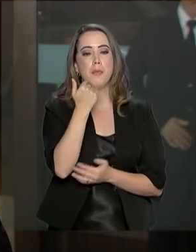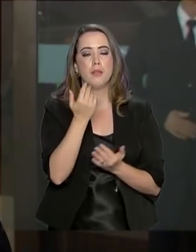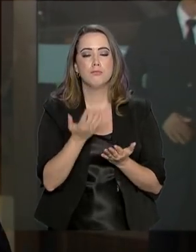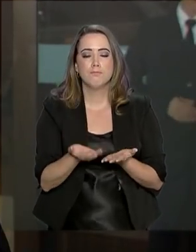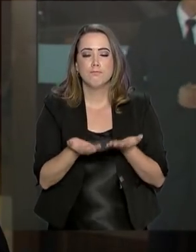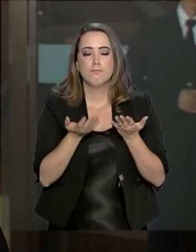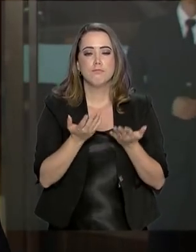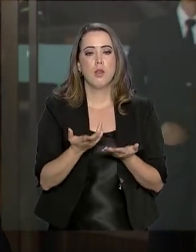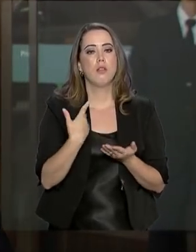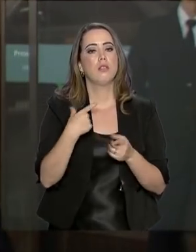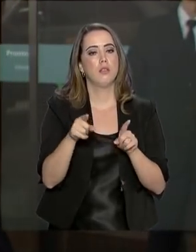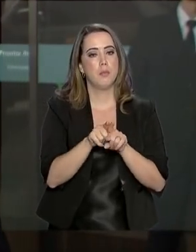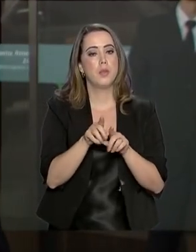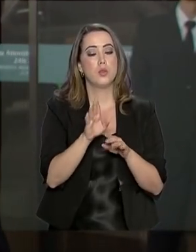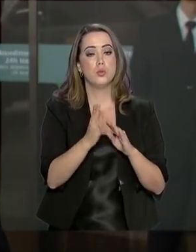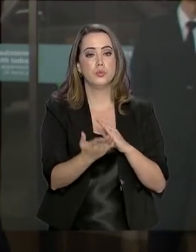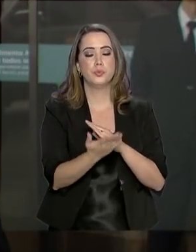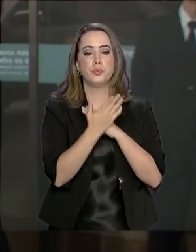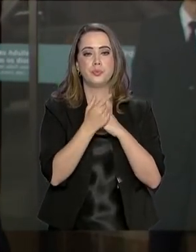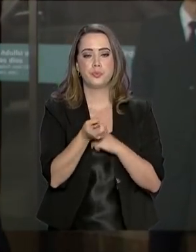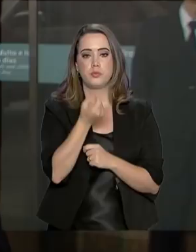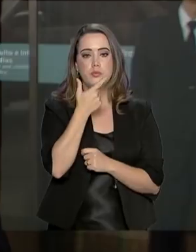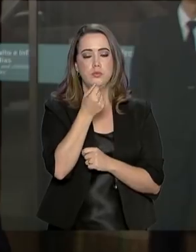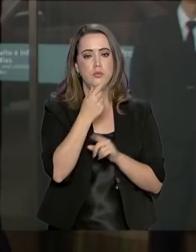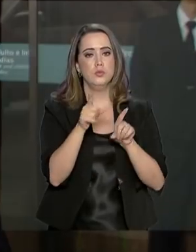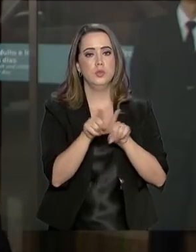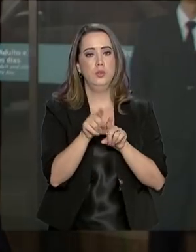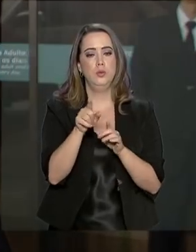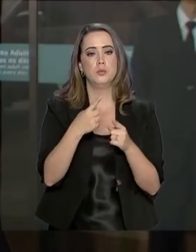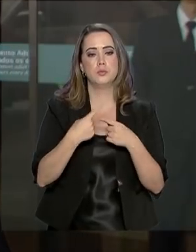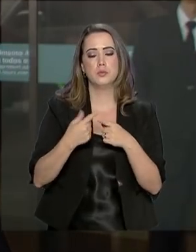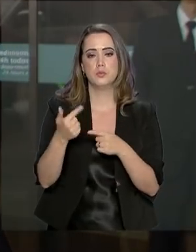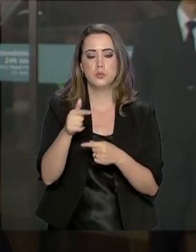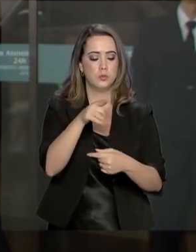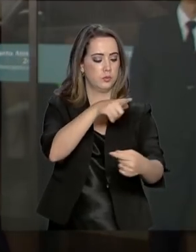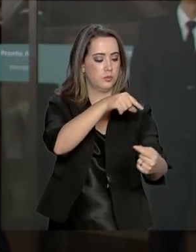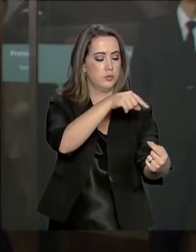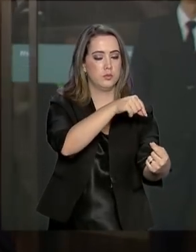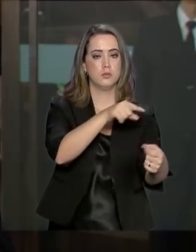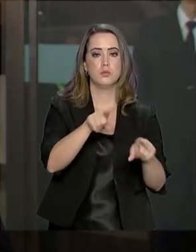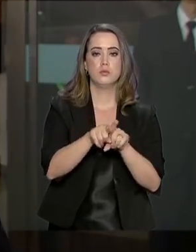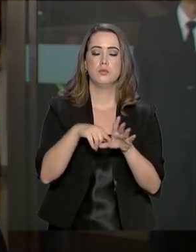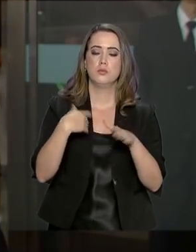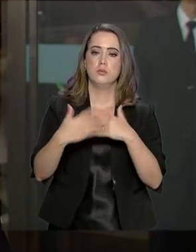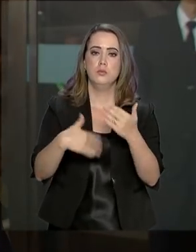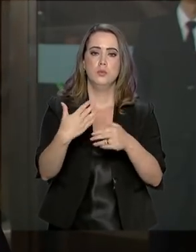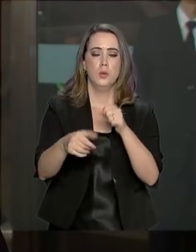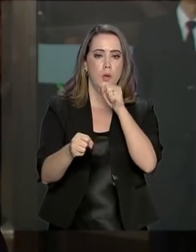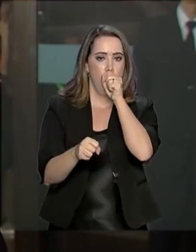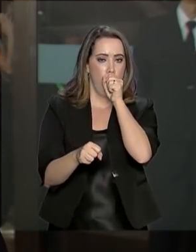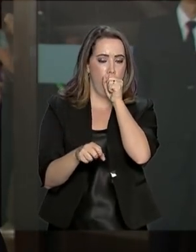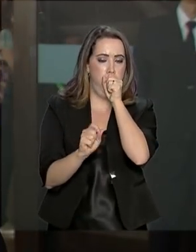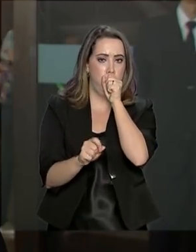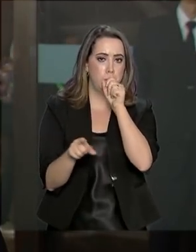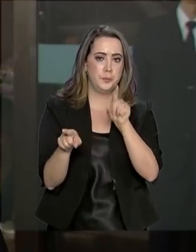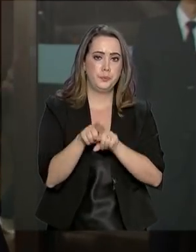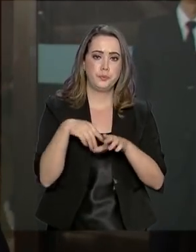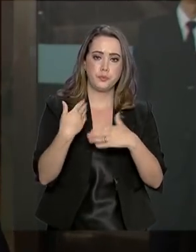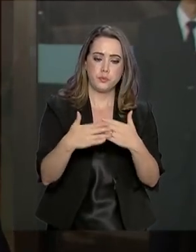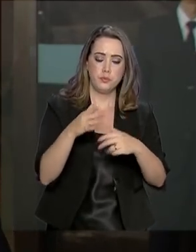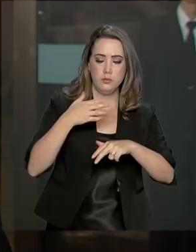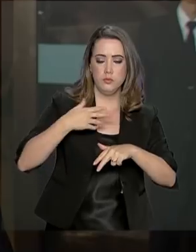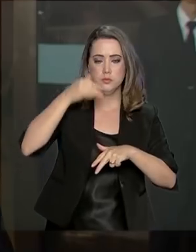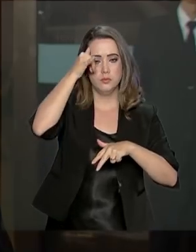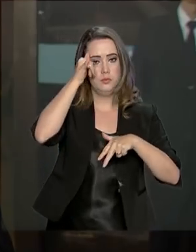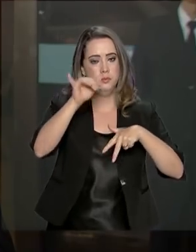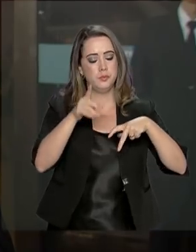suplimento nutricional os médicos suspenderam a nutrição por soro estão sendo mantidas as medidas de prevenção de trombose